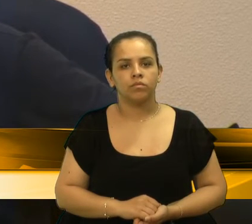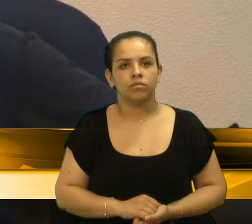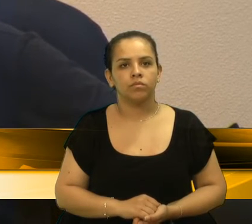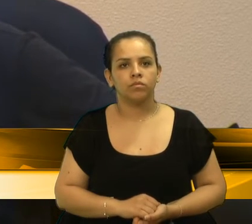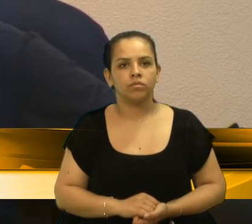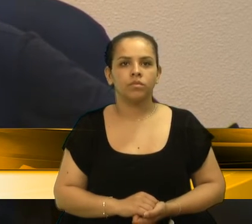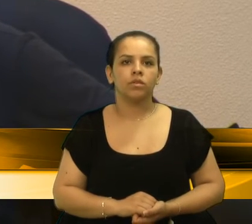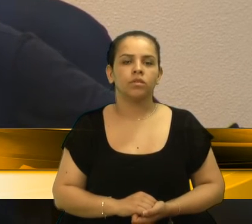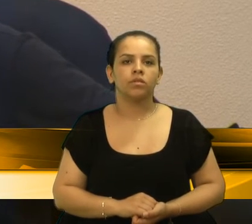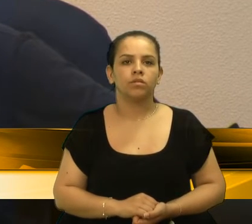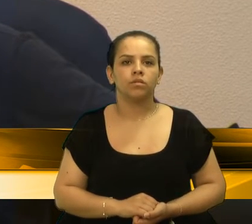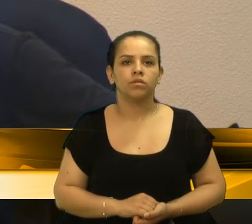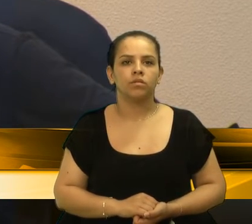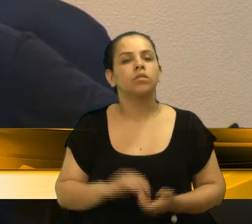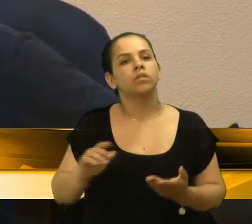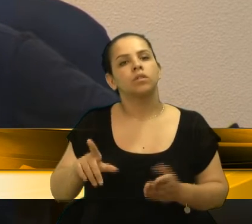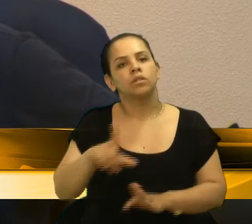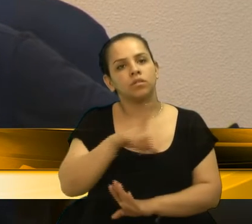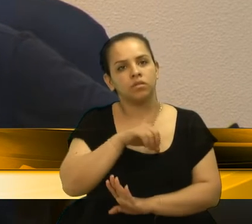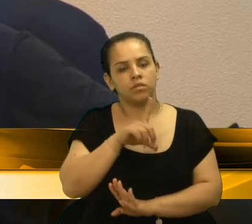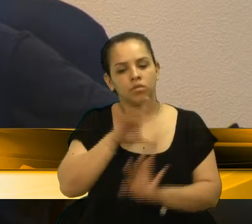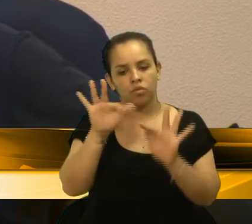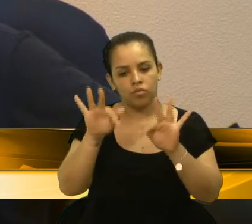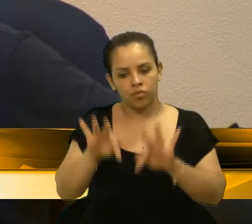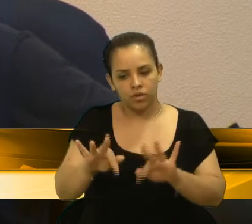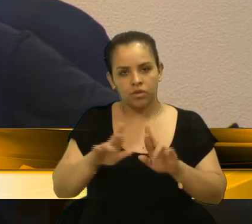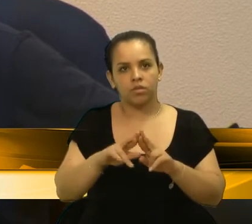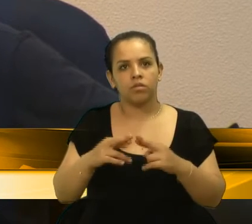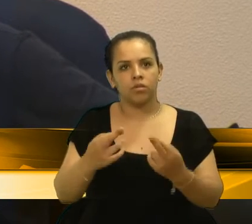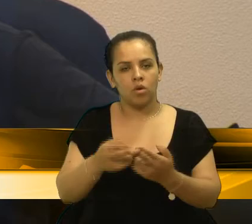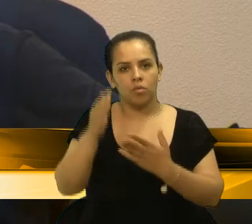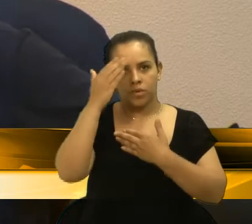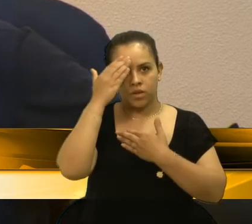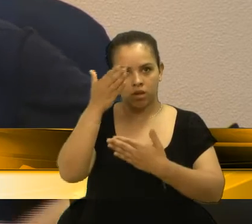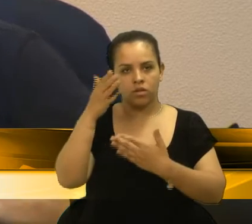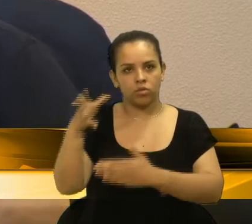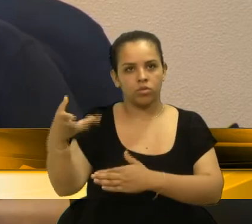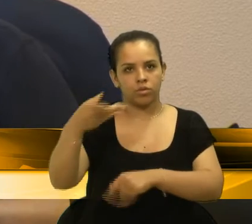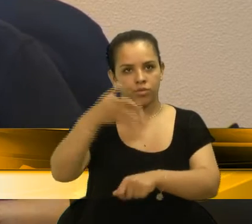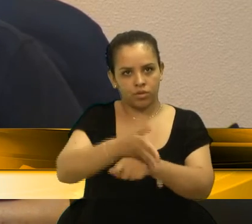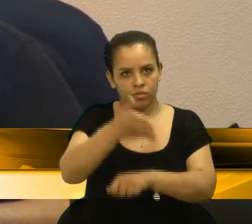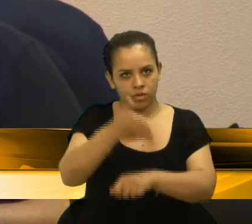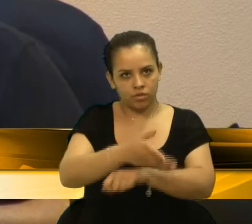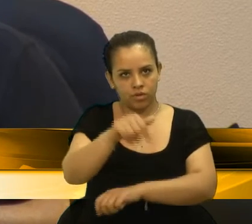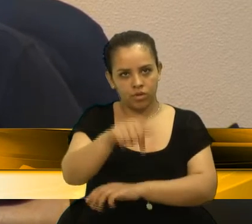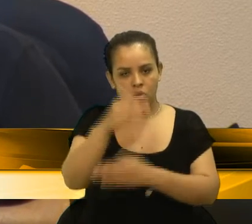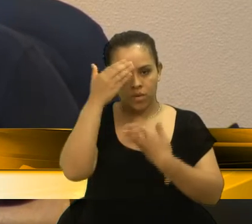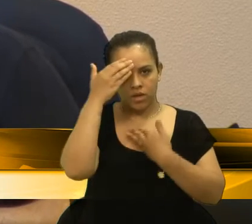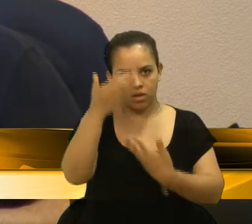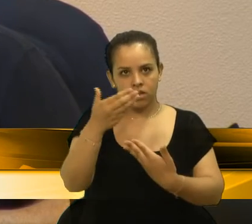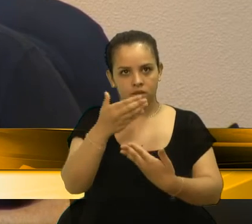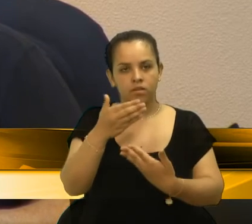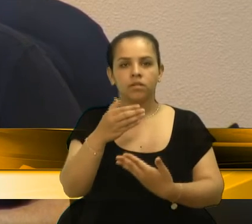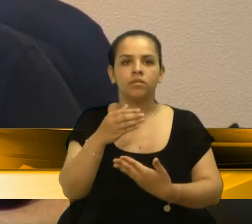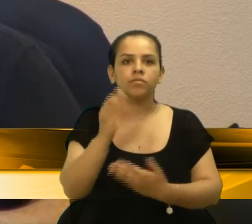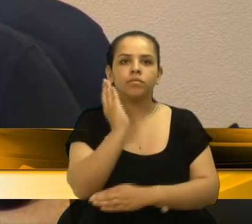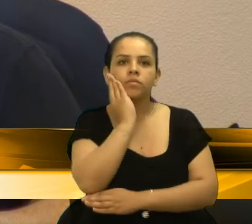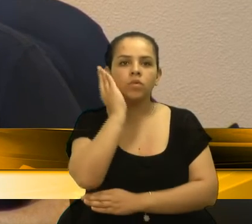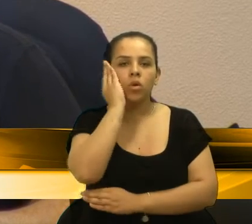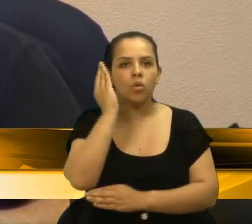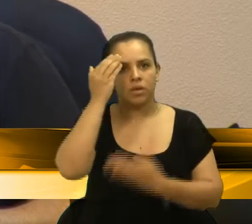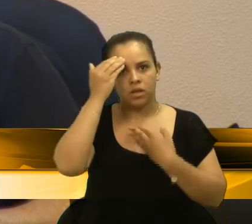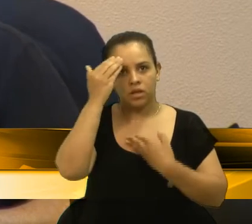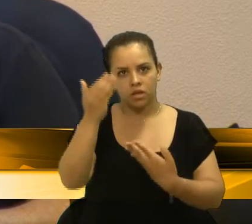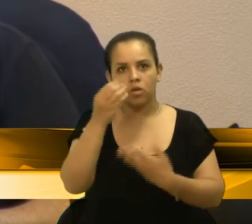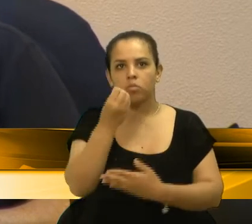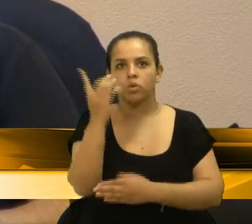Vereadora Seu Tomé, então, damos definitivamente por encerrada, agradecendo a procuradora e a todos que se fazem presentes aqui, o nosso muito obrigado. Doutora Cássia, muito obrigado